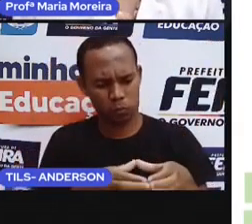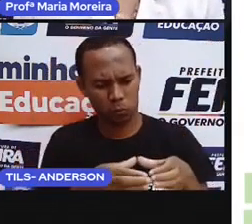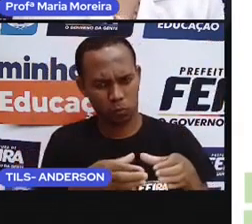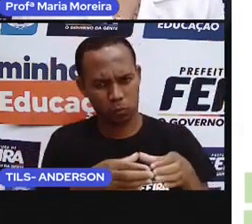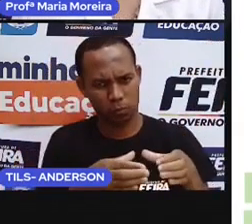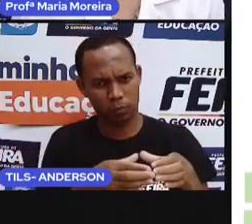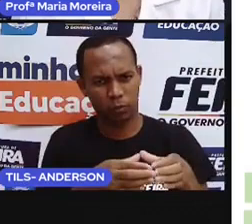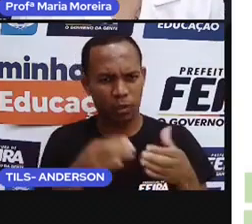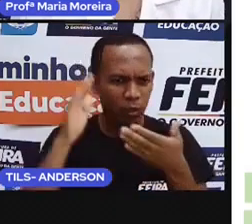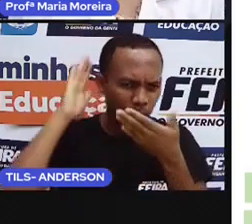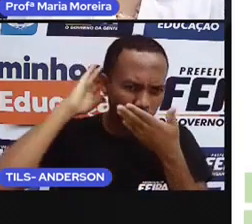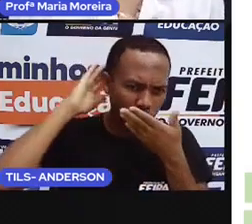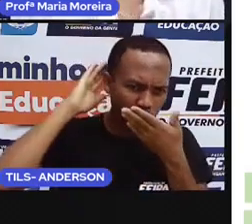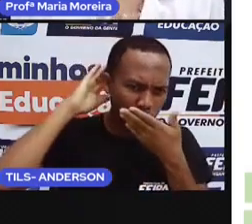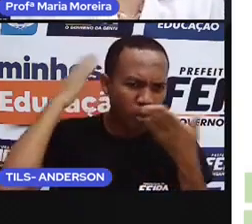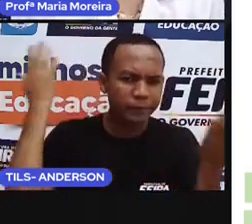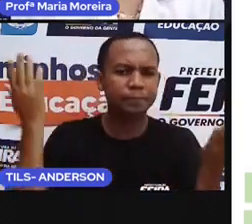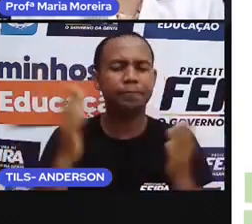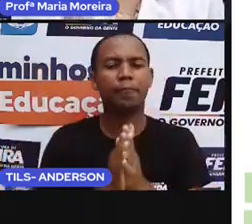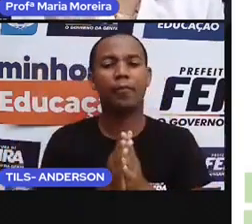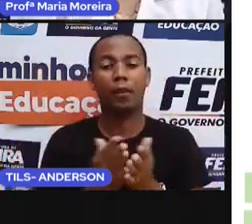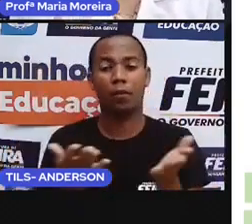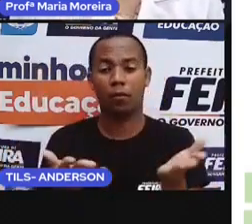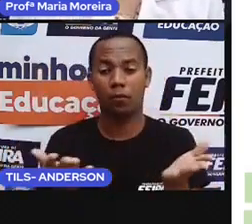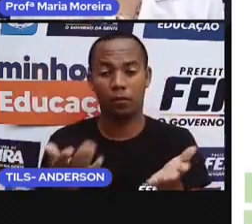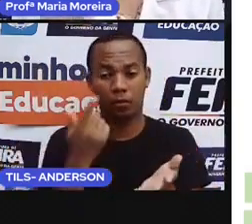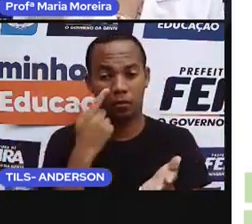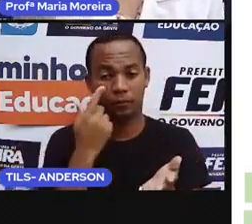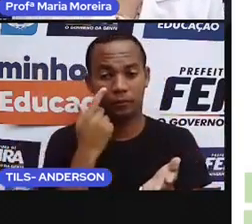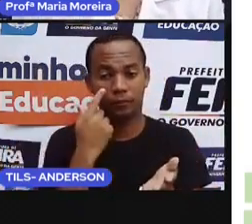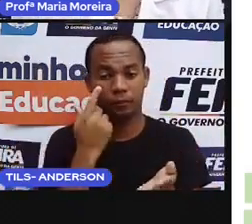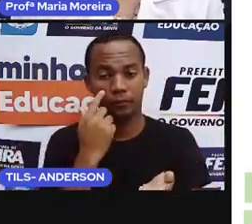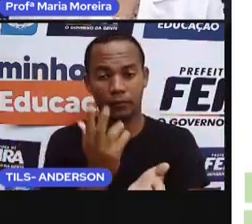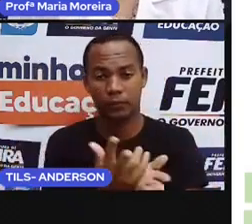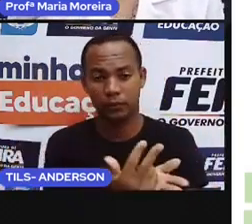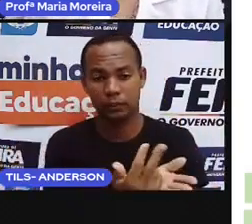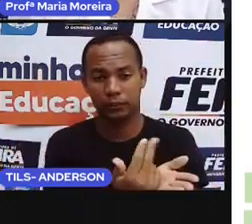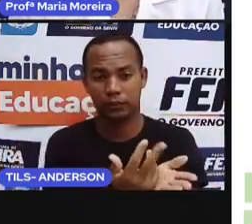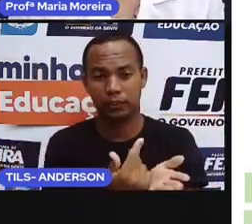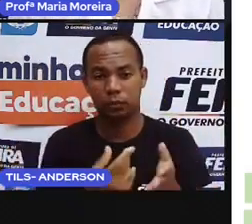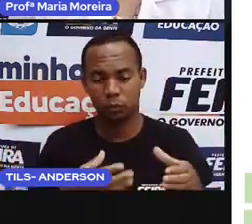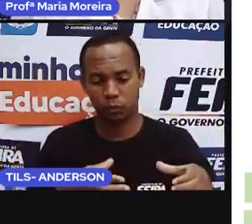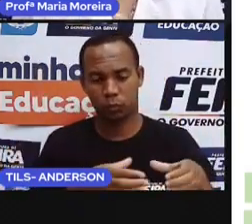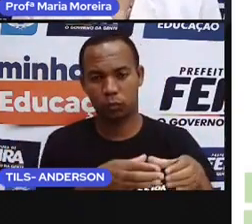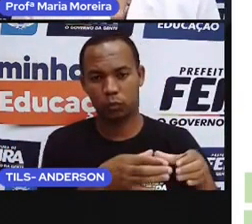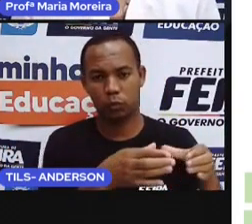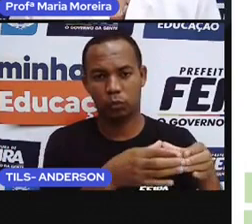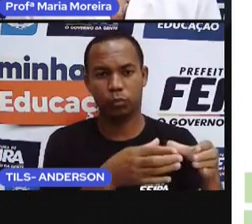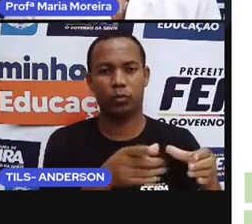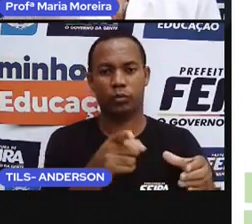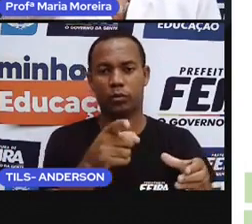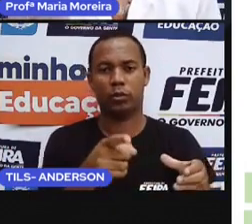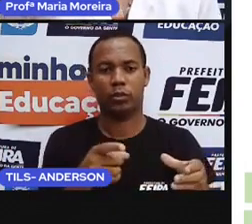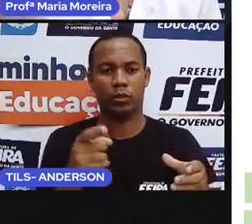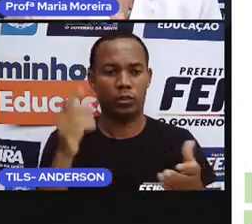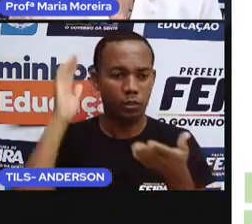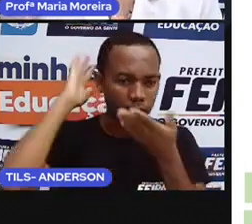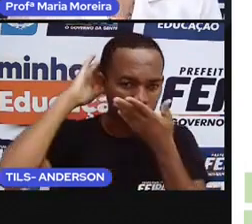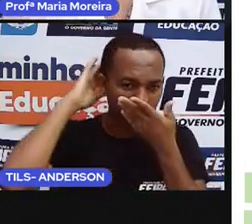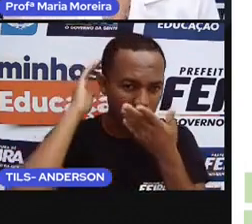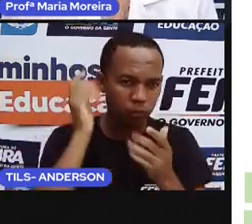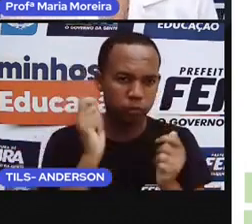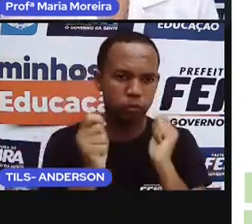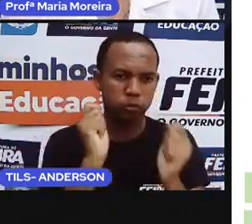cara, aí aparece para vocês o quê? Uma imagem onde indígenas estão com o quê? Chocalhos. E que são também